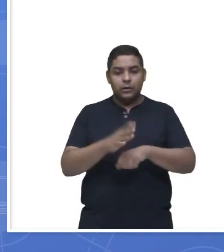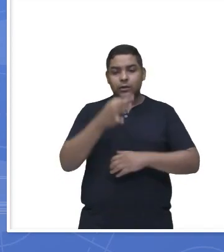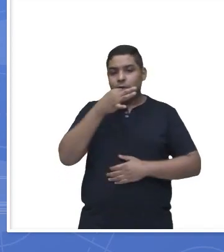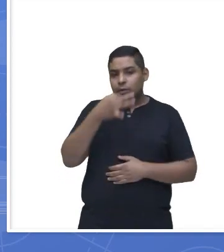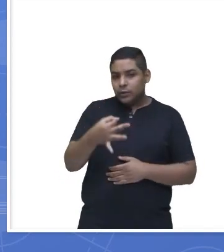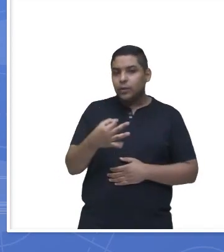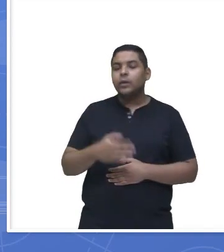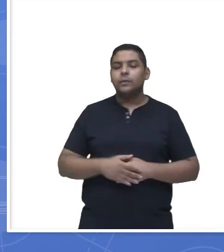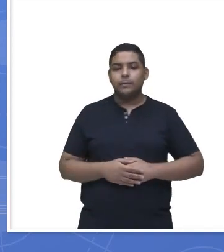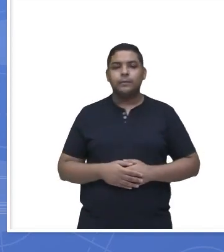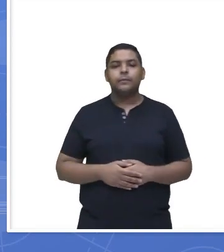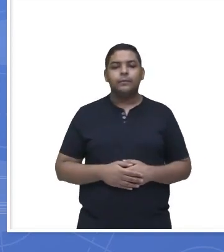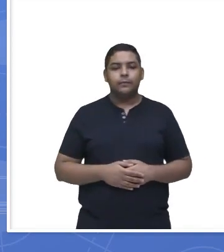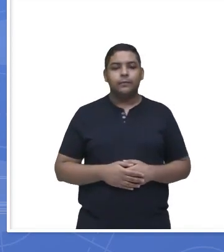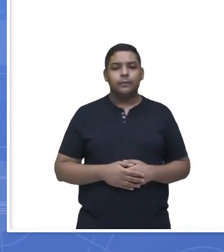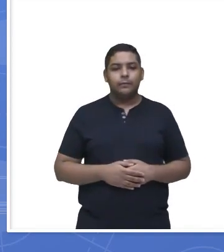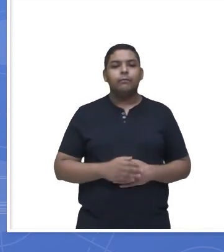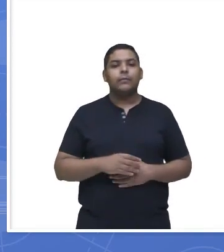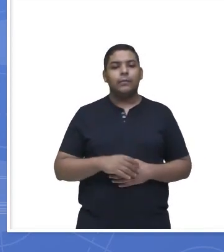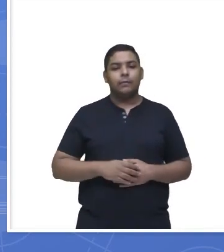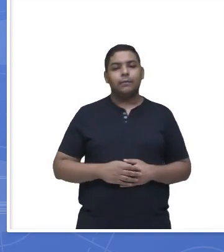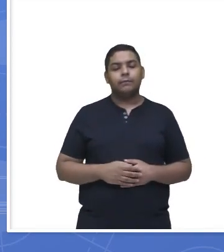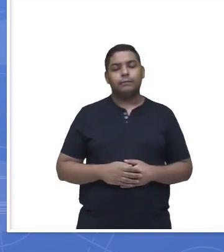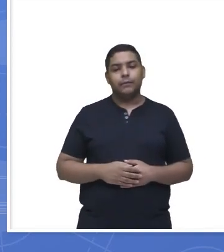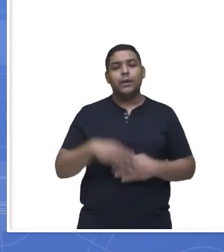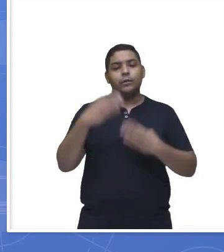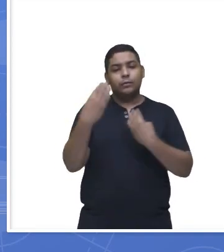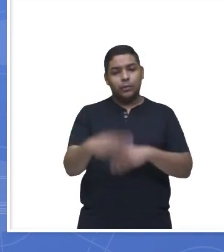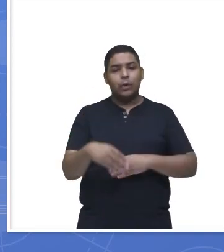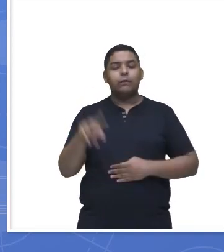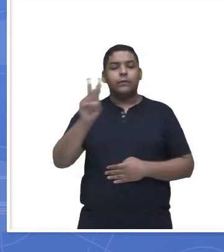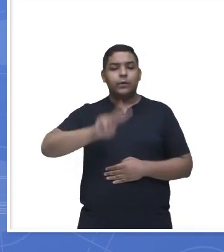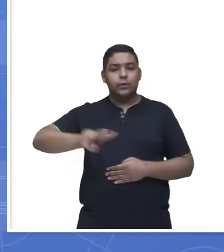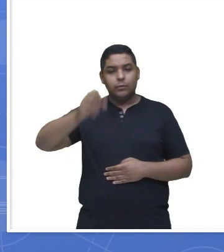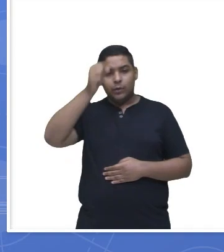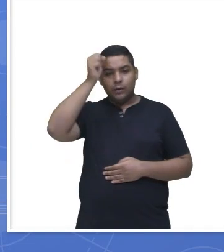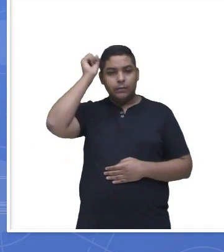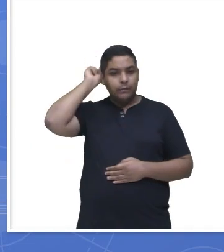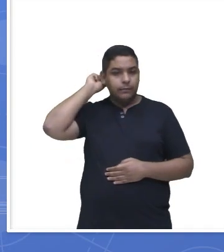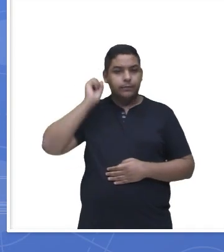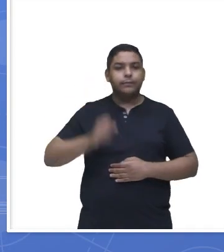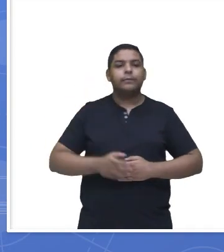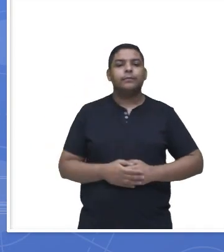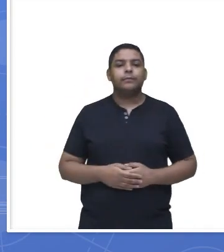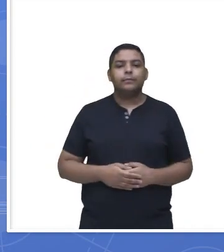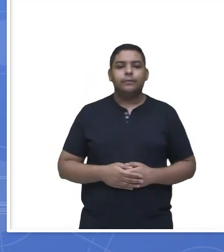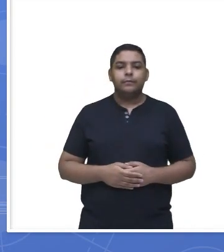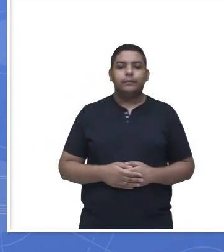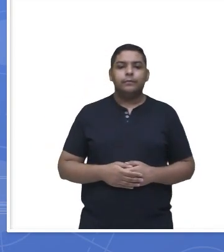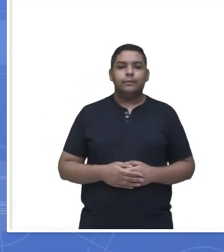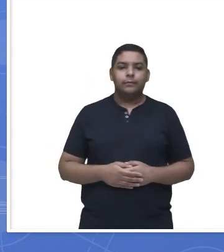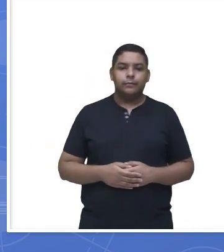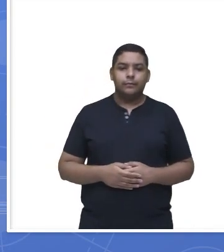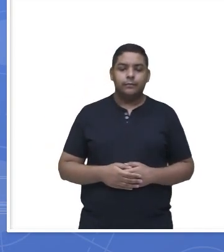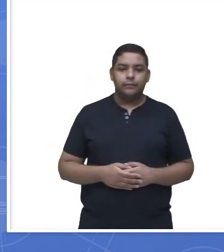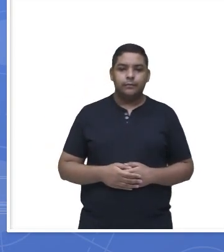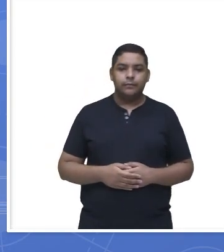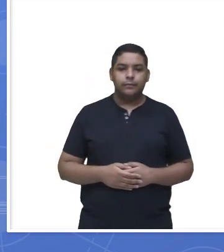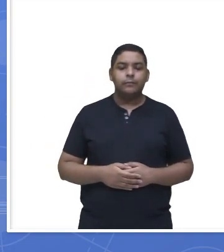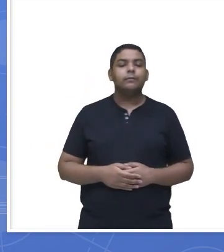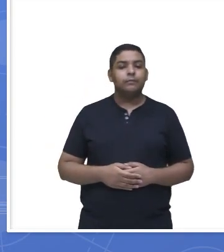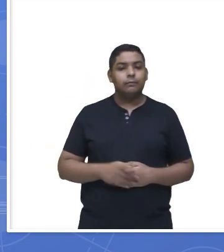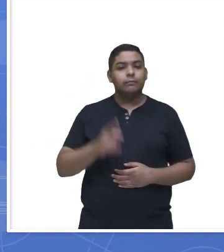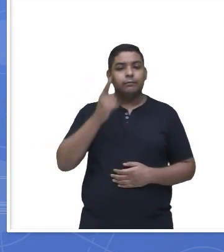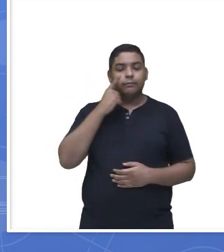importante para as provas que virão aí, você, finalista, tá bom? Vamos agora a um poema de Augusto dos Anjos. Olha aí.